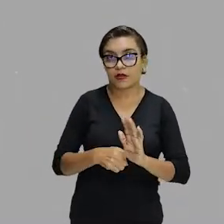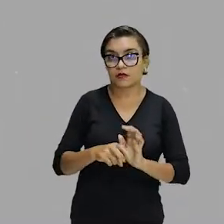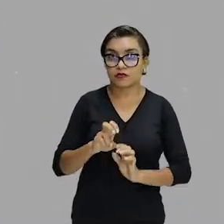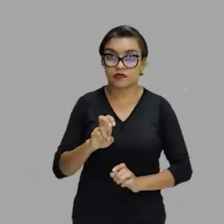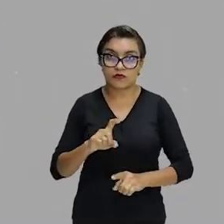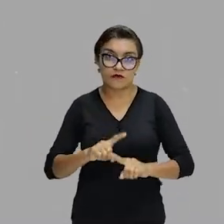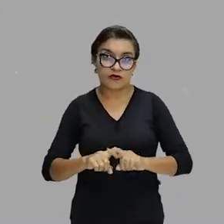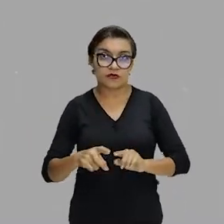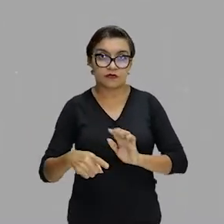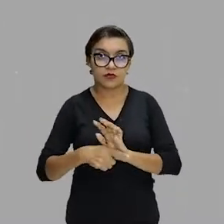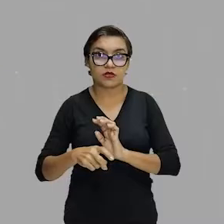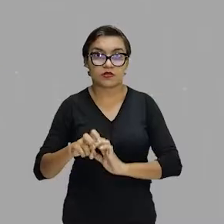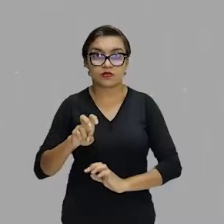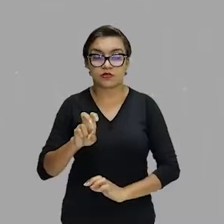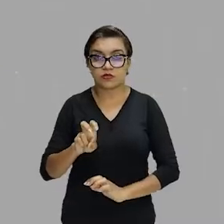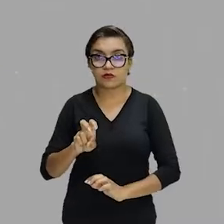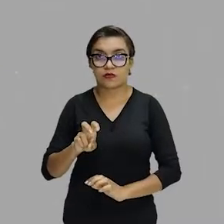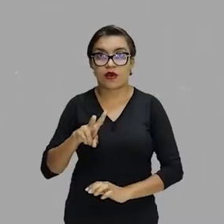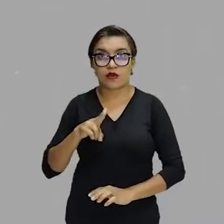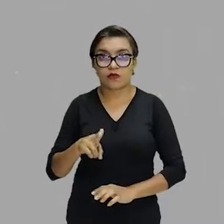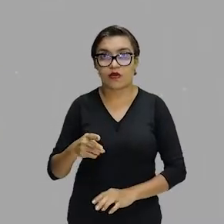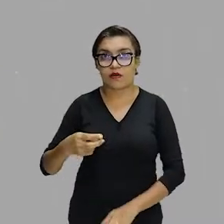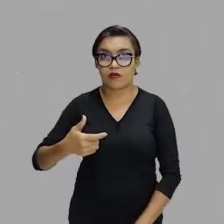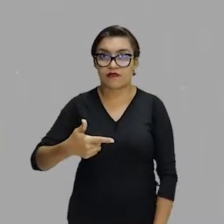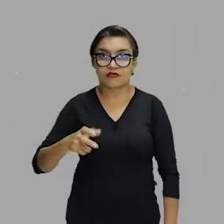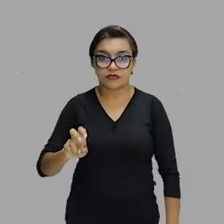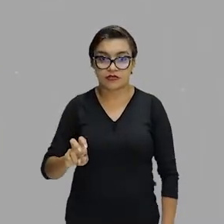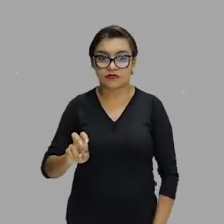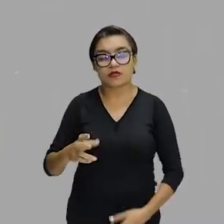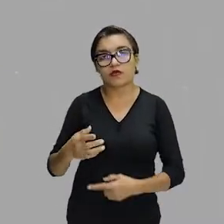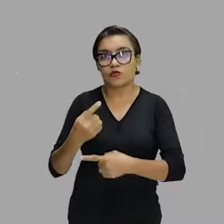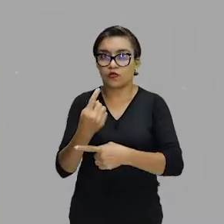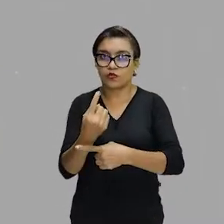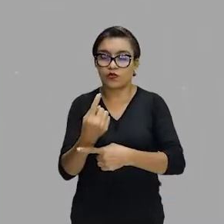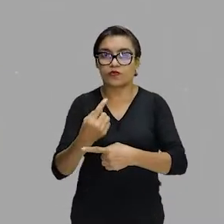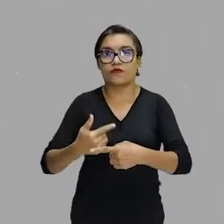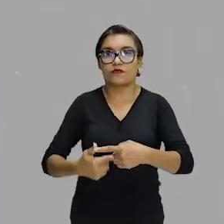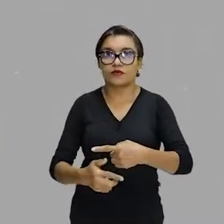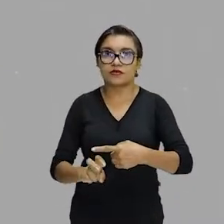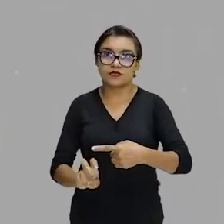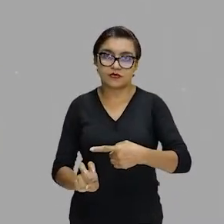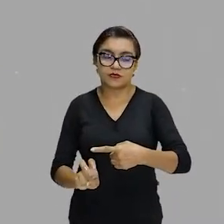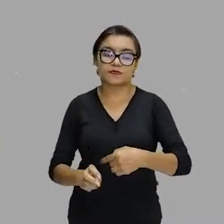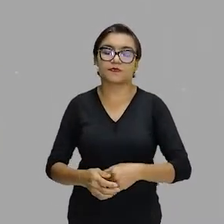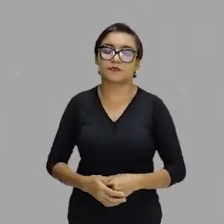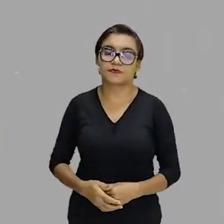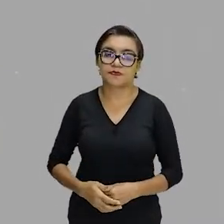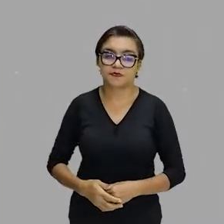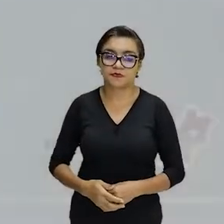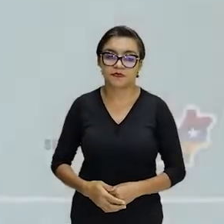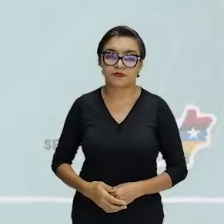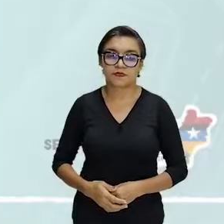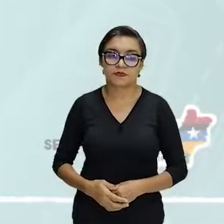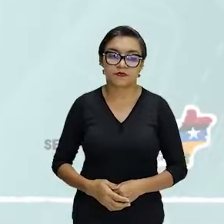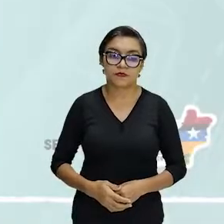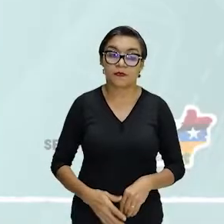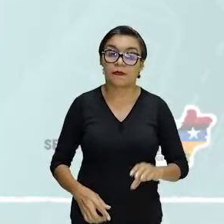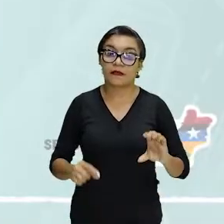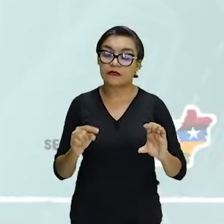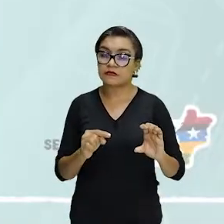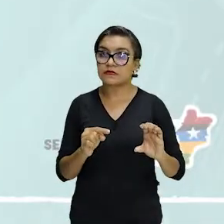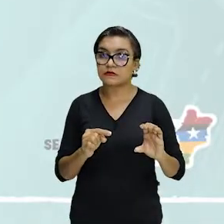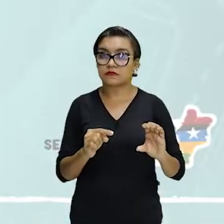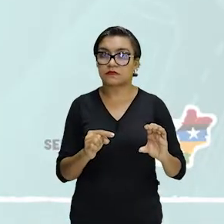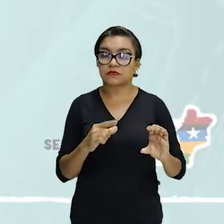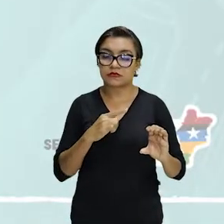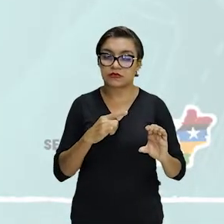o 25. Foi ele que foi para o denominador e a nossa resposta é 1 sobre 25. Na letra C, agora